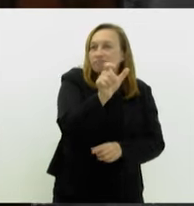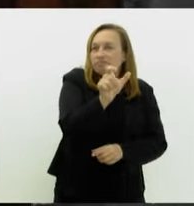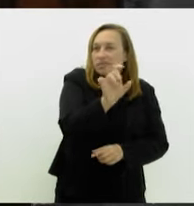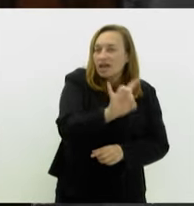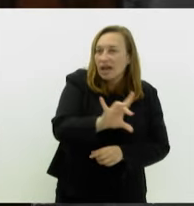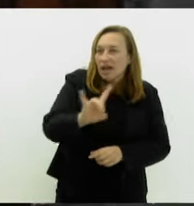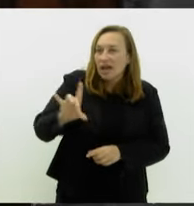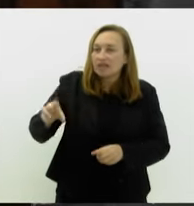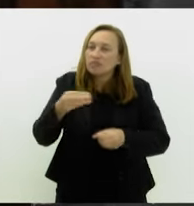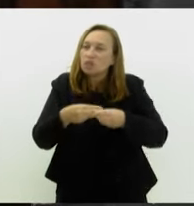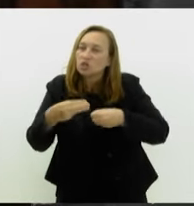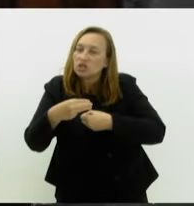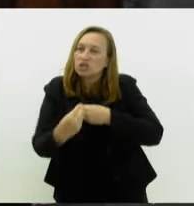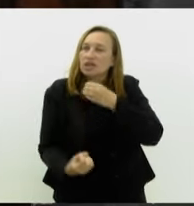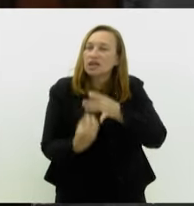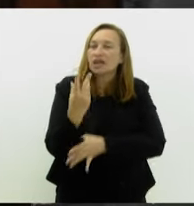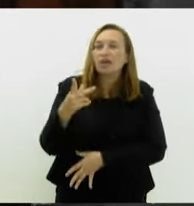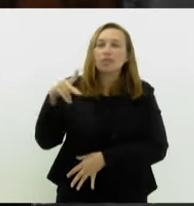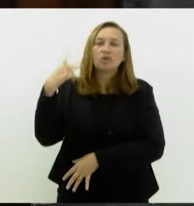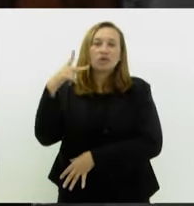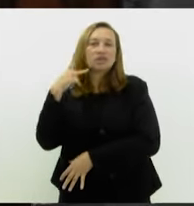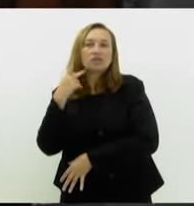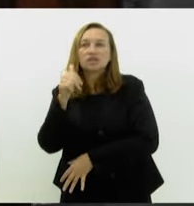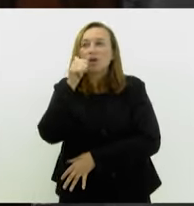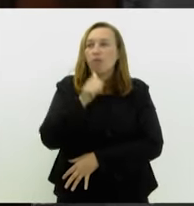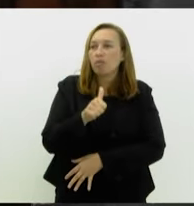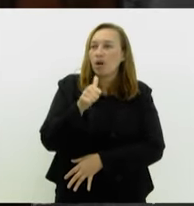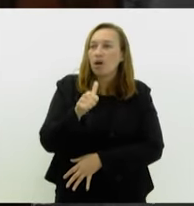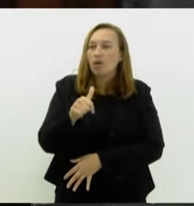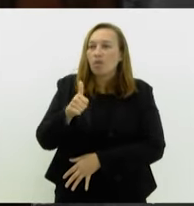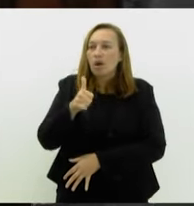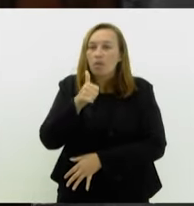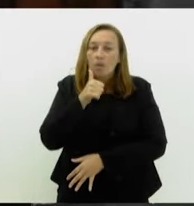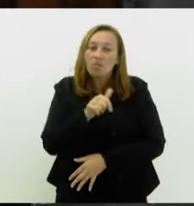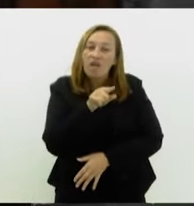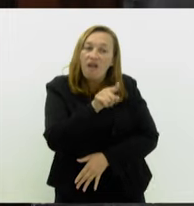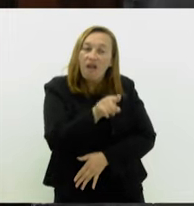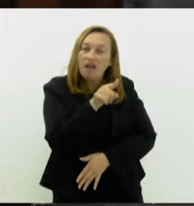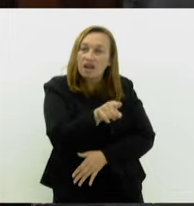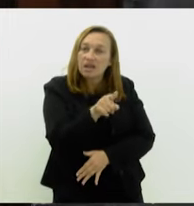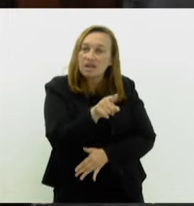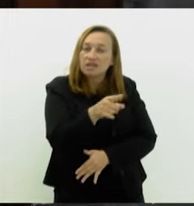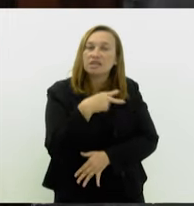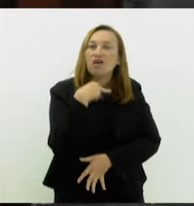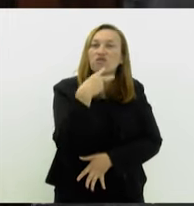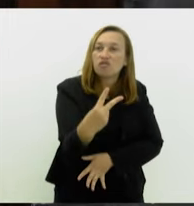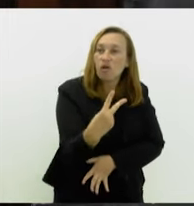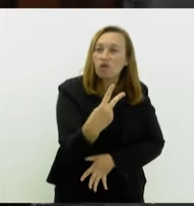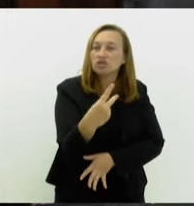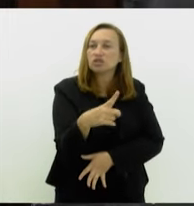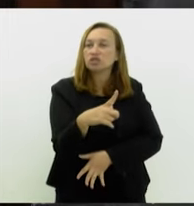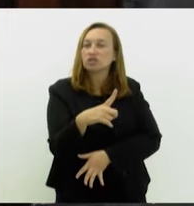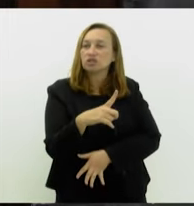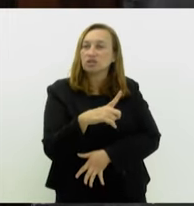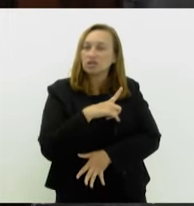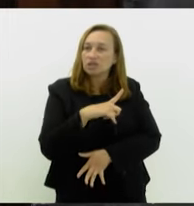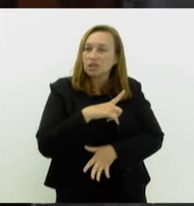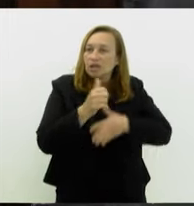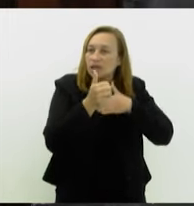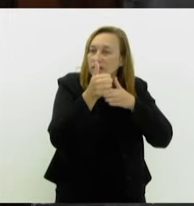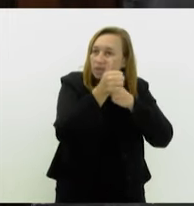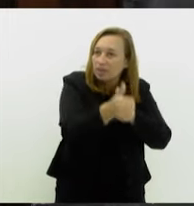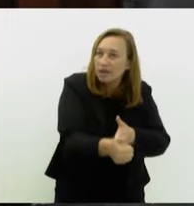urgente criar A Procuradoria da mulher e colocar uma mulher ali para ser a voz de interlocução com